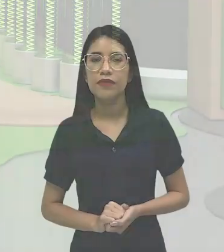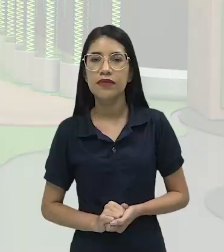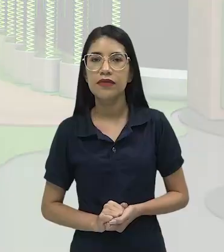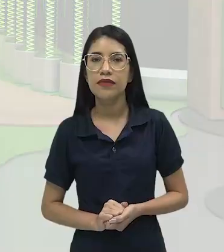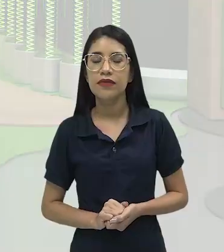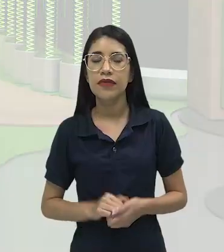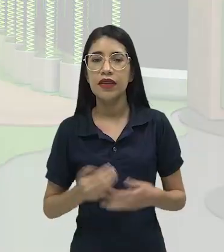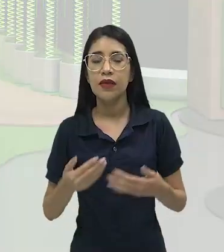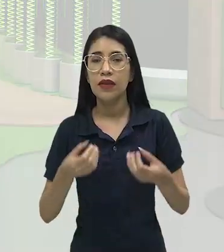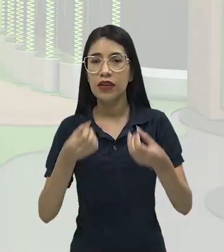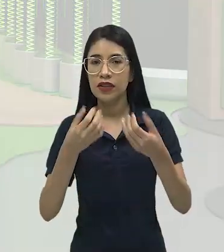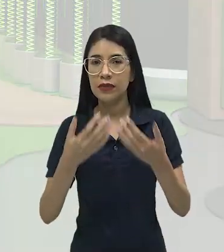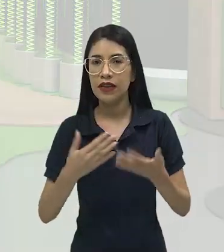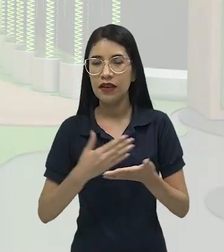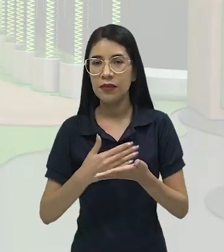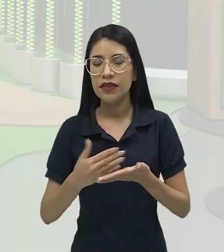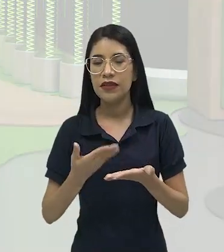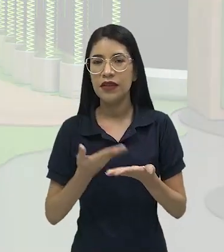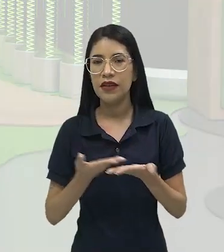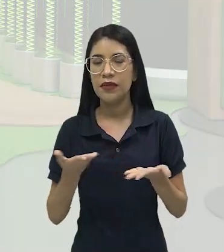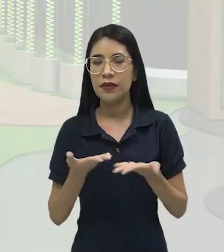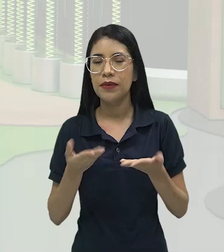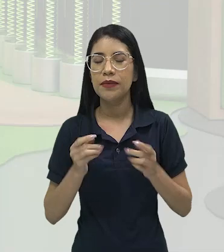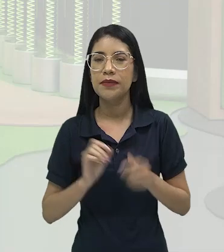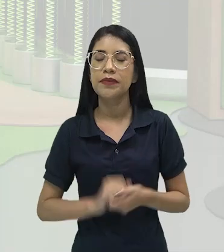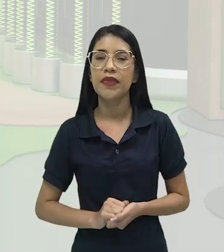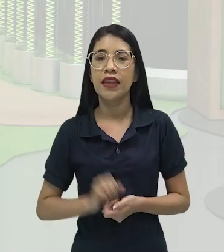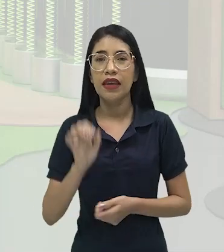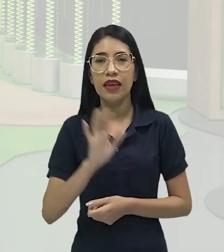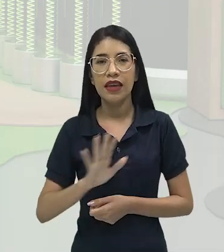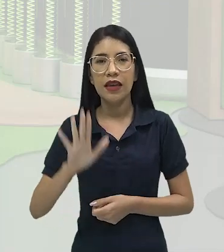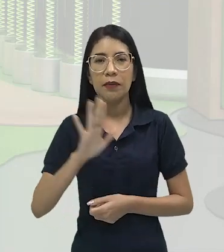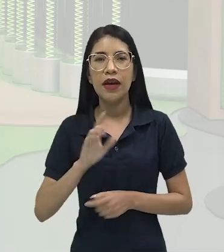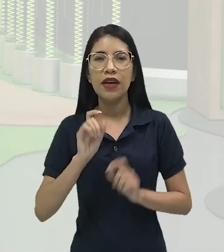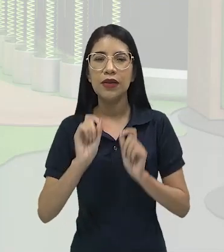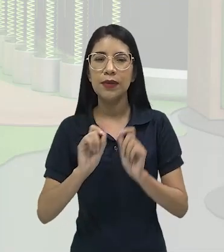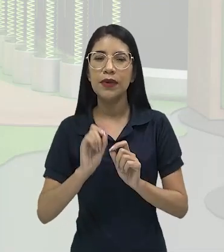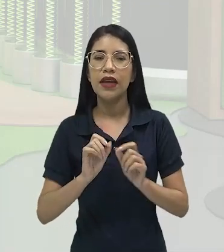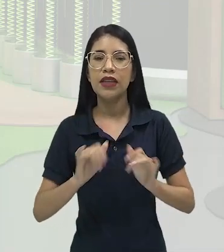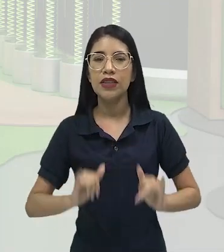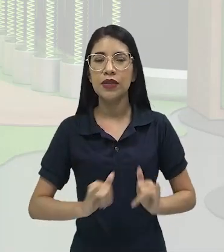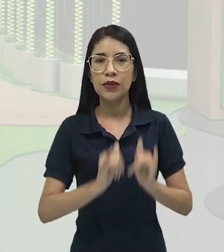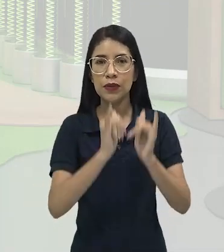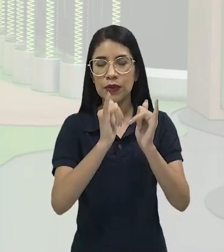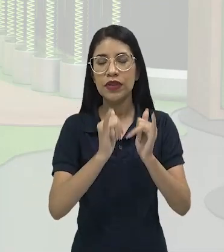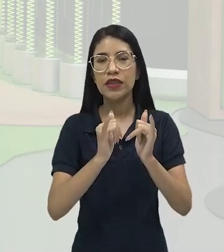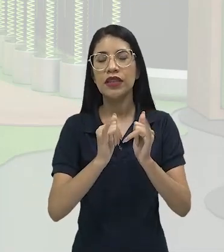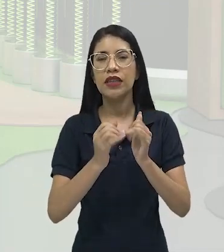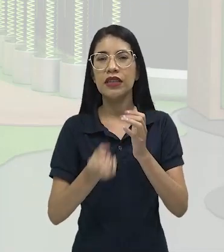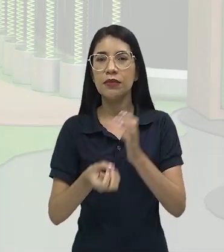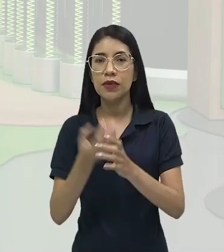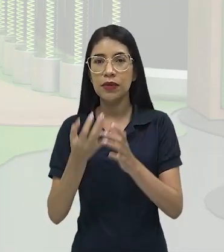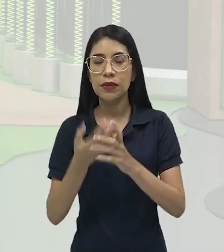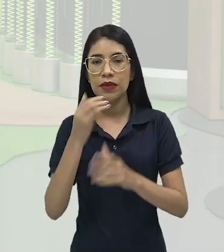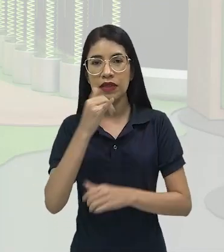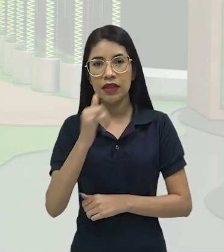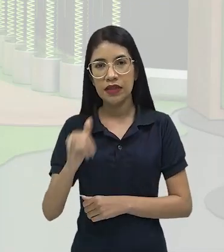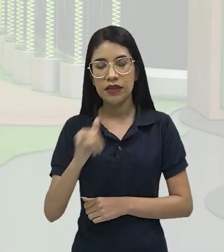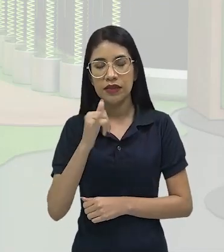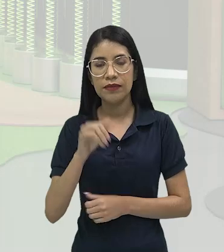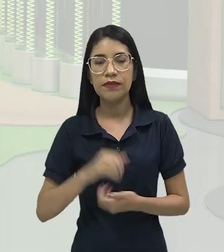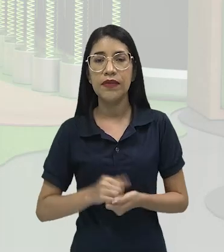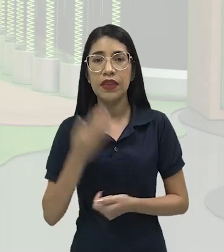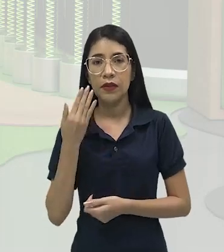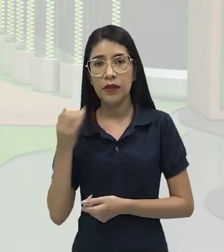Vamos iniciar a nossa aula apresentando imagens das usinas, que geram energia para nós. Então, nós